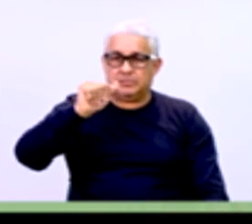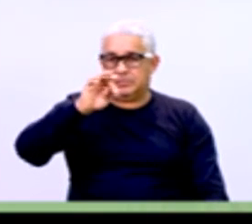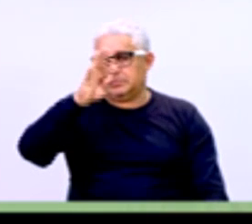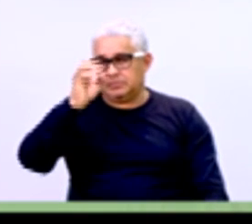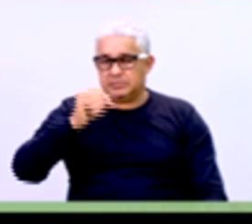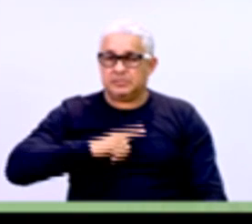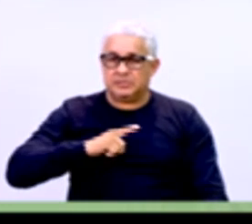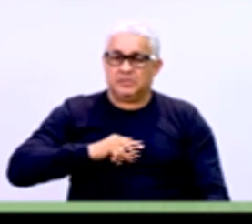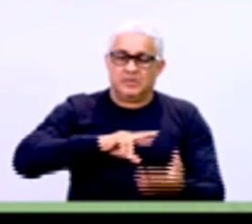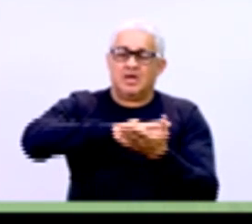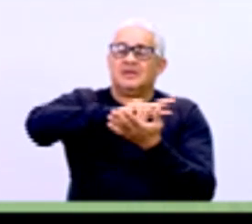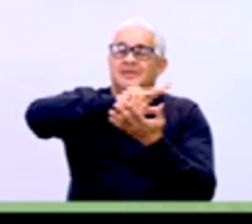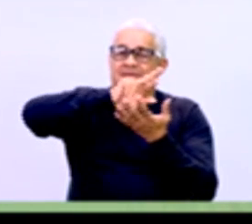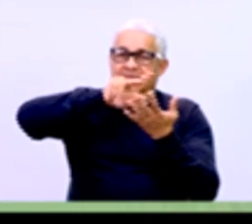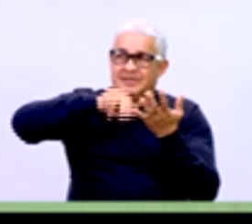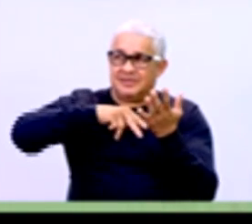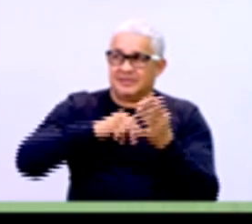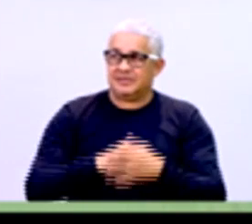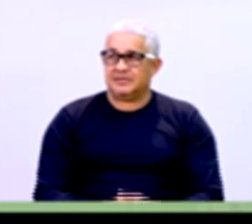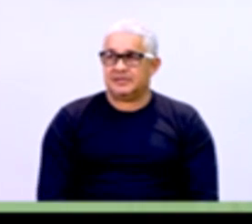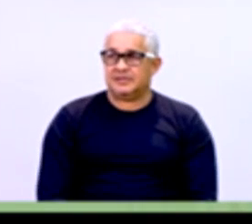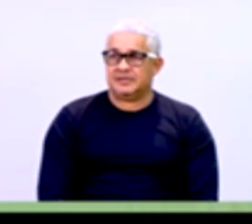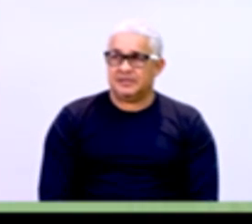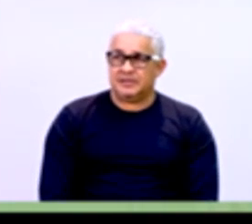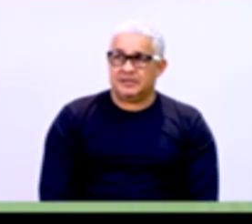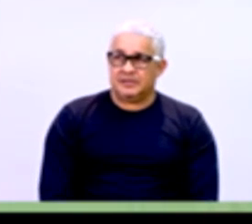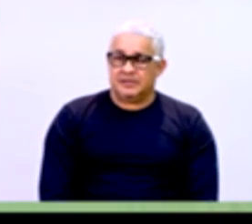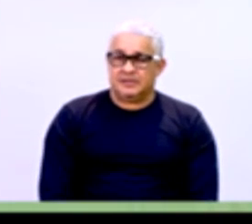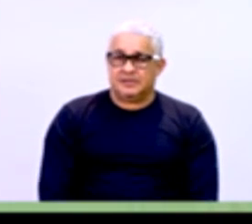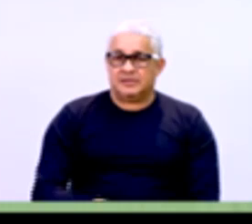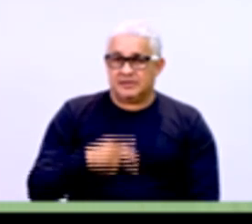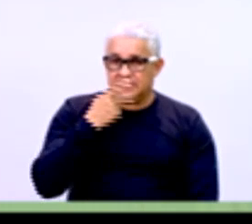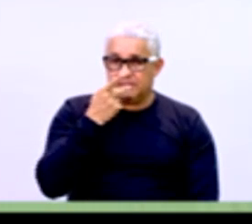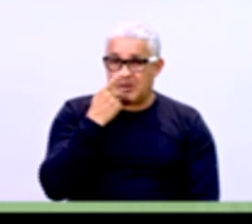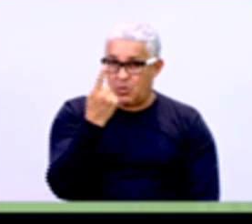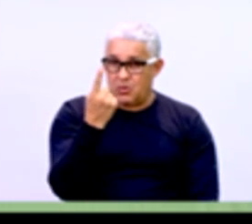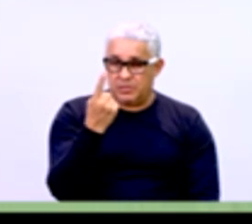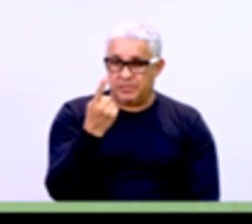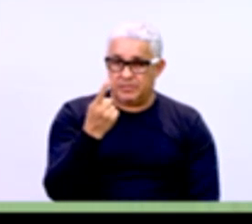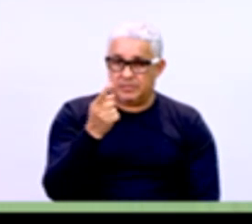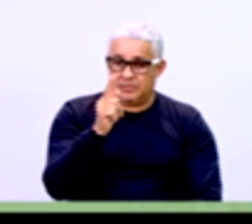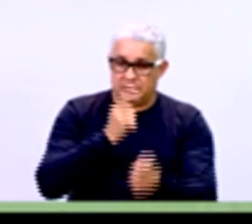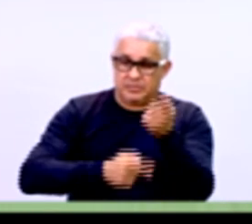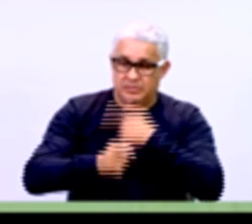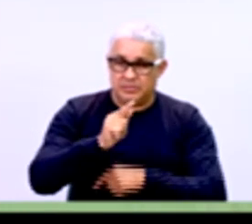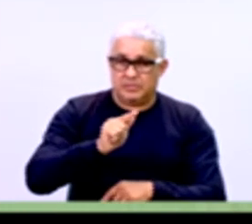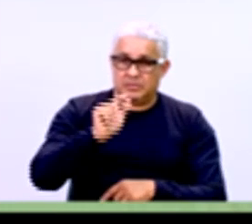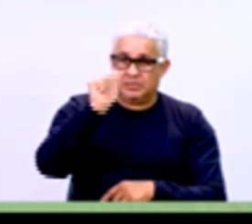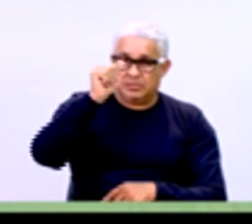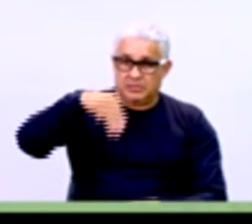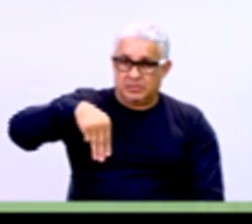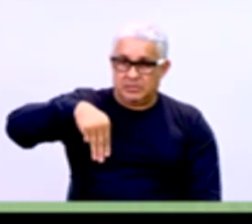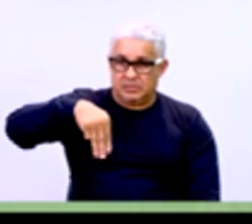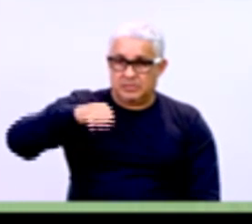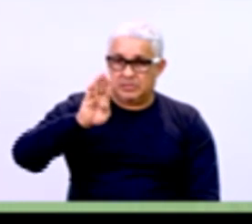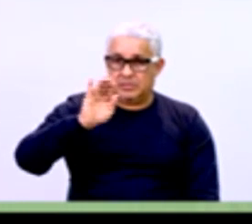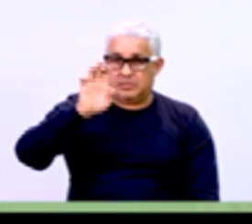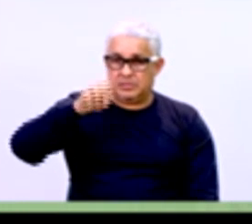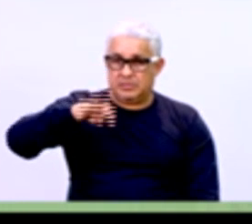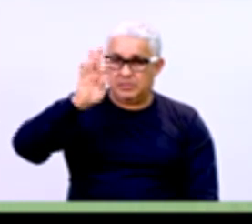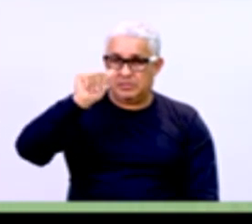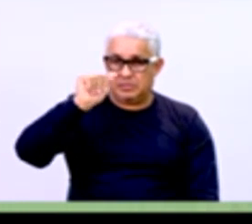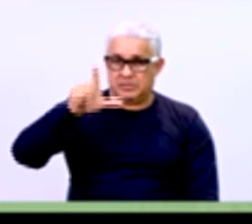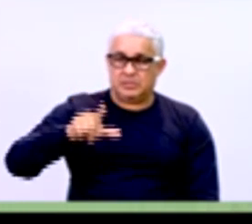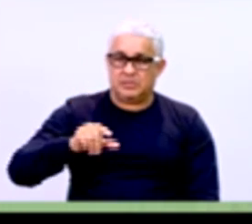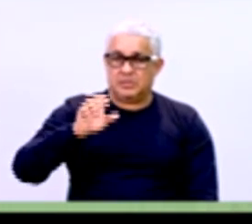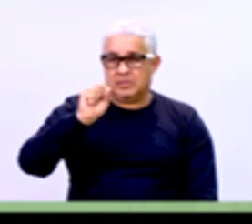vários mecanismos e nós aqui vamos falar de um deles, que é a questão do gerenciamento ambiental, do SGA,